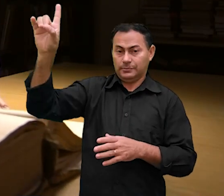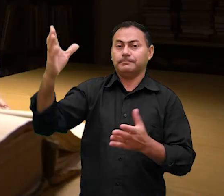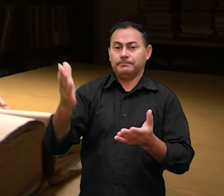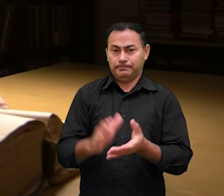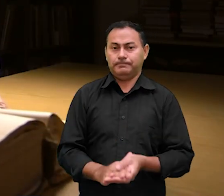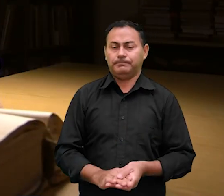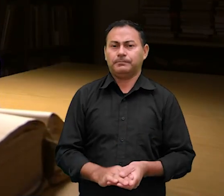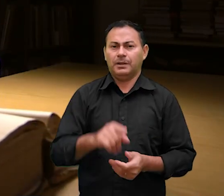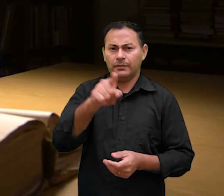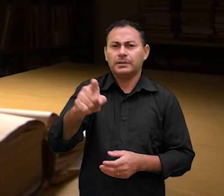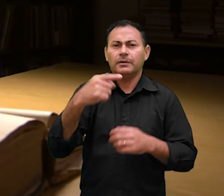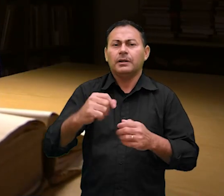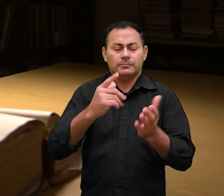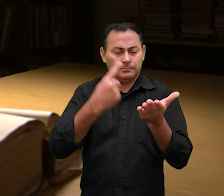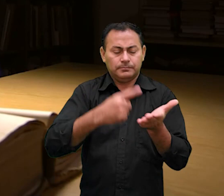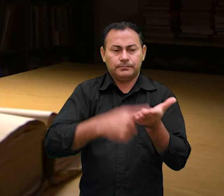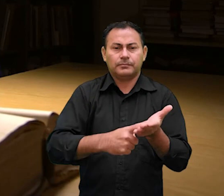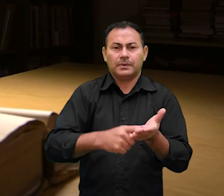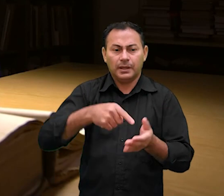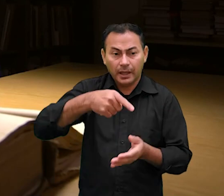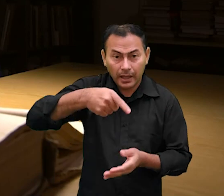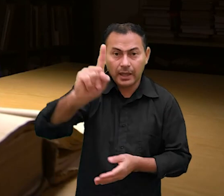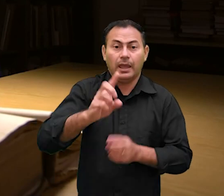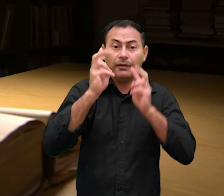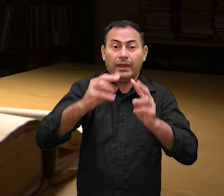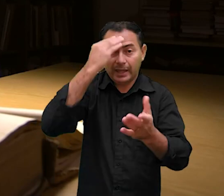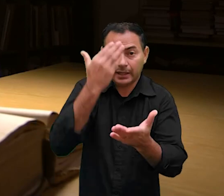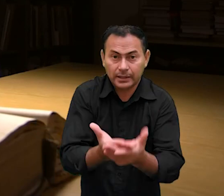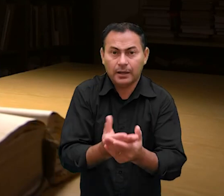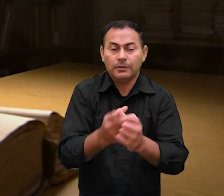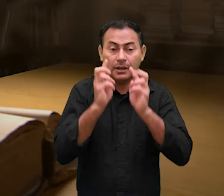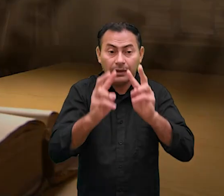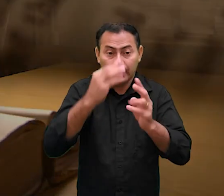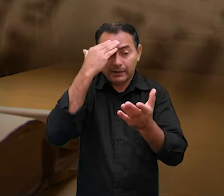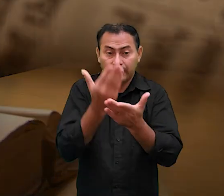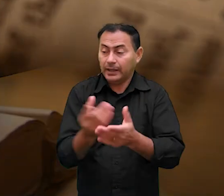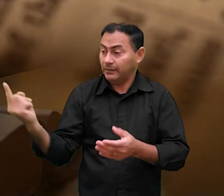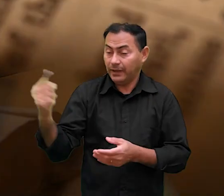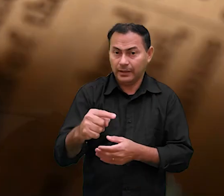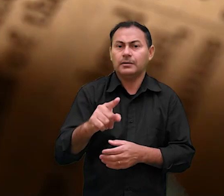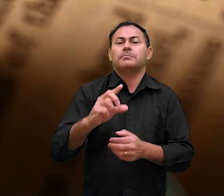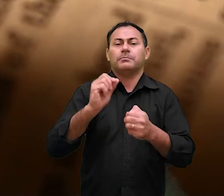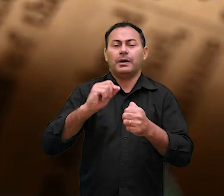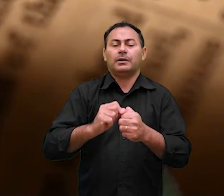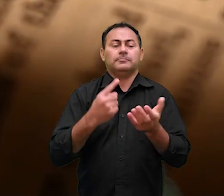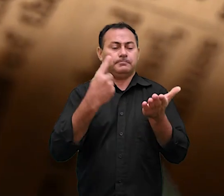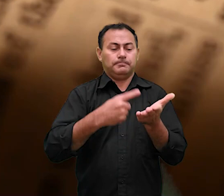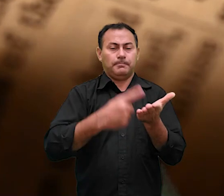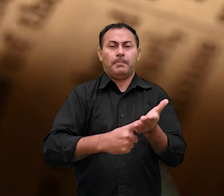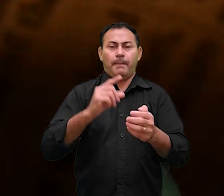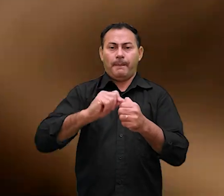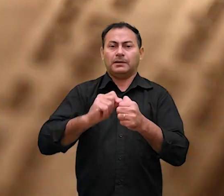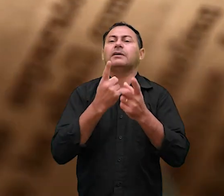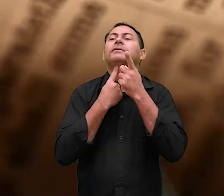Deus. Você deve se comprometer a ir e ver. E quando você vier e ver, você fará o